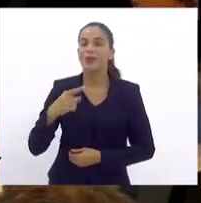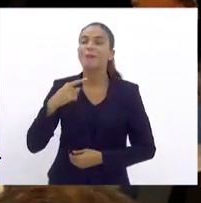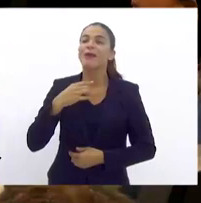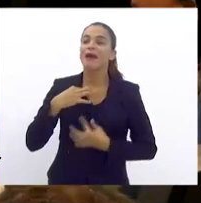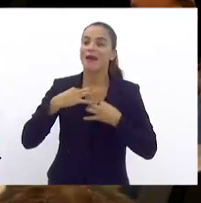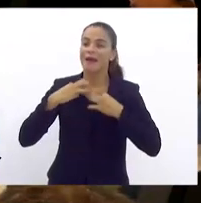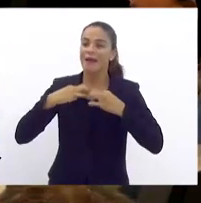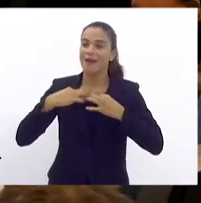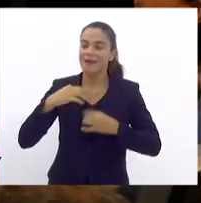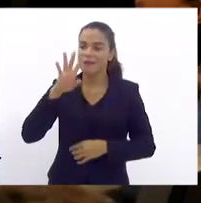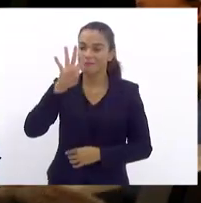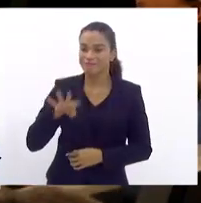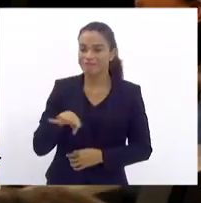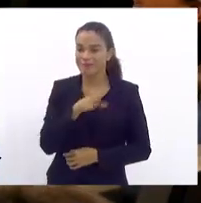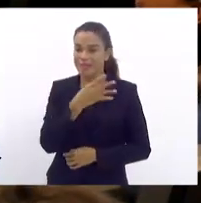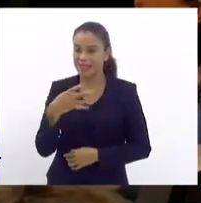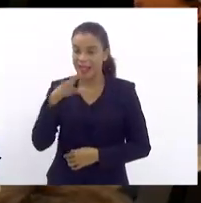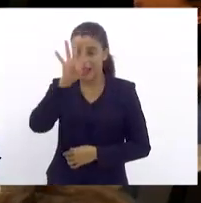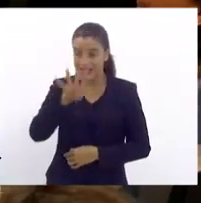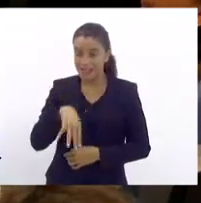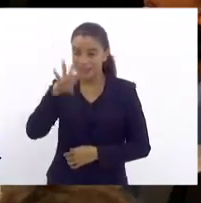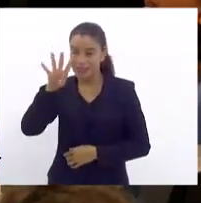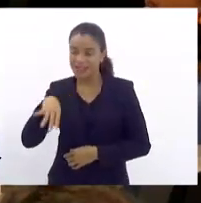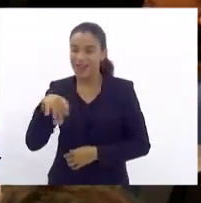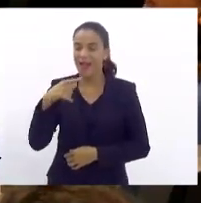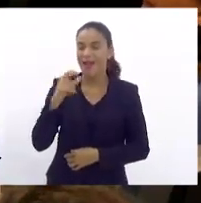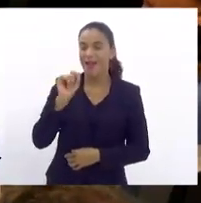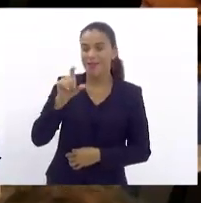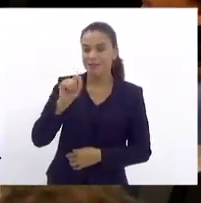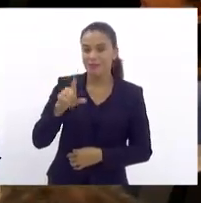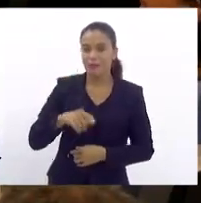azuis e aqui amigo